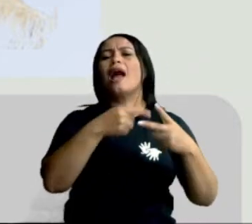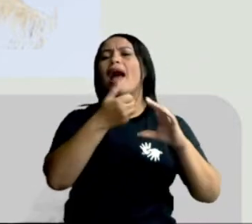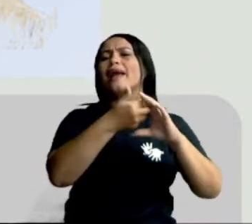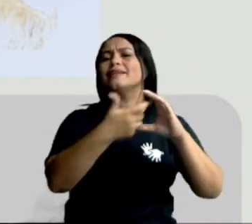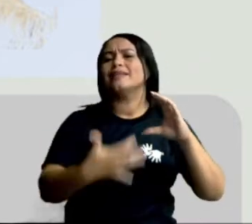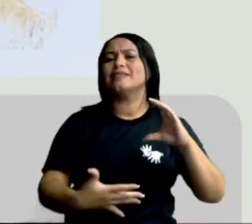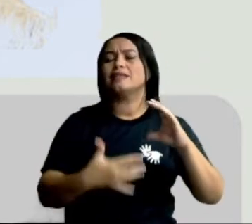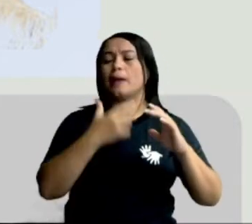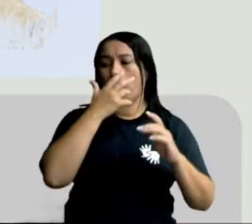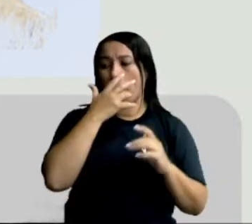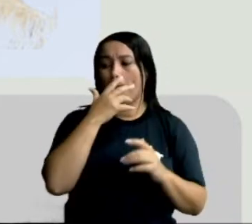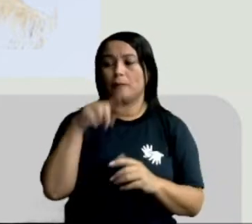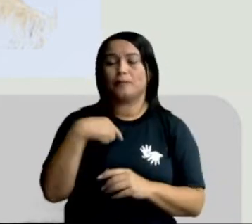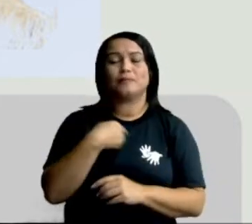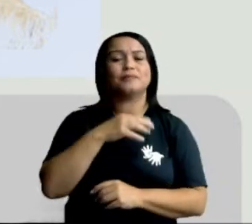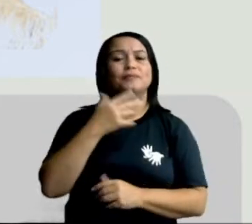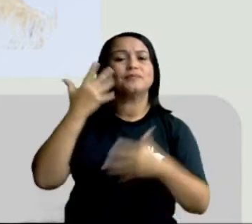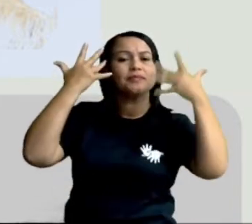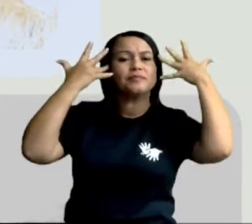nosso leão.